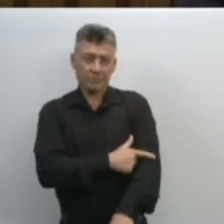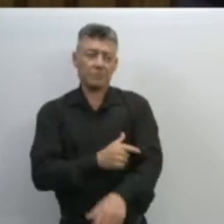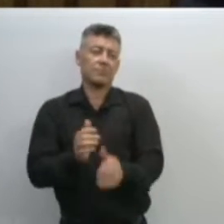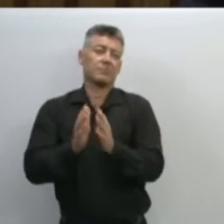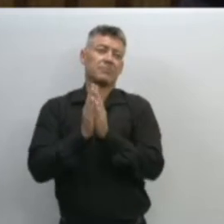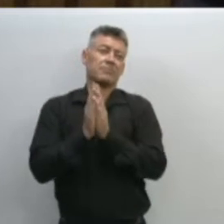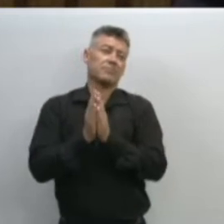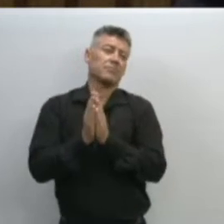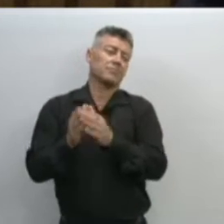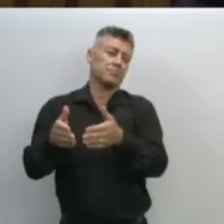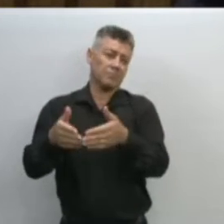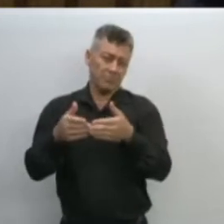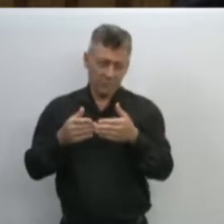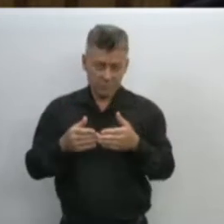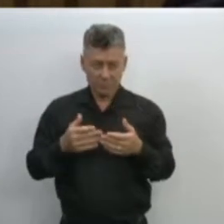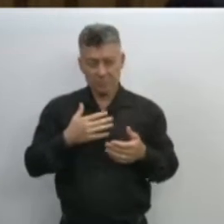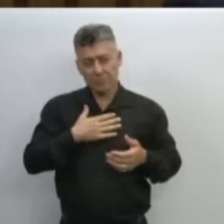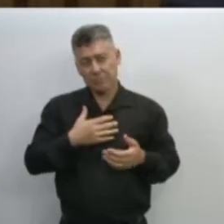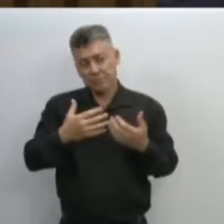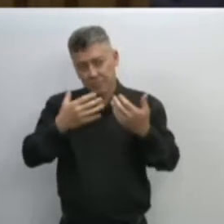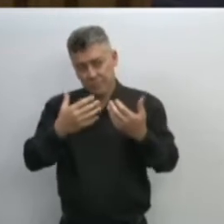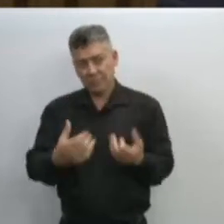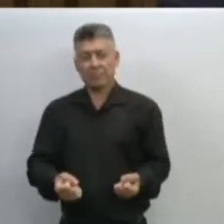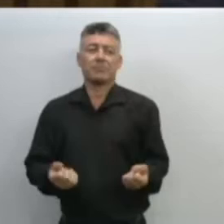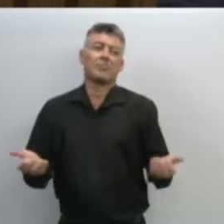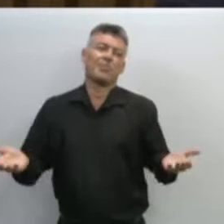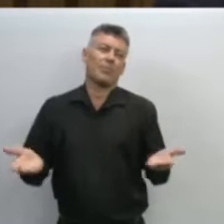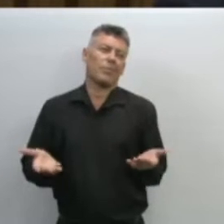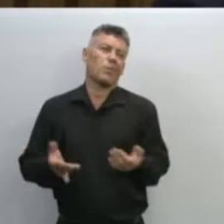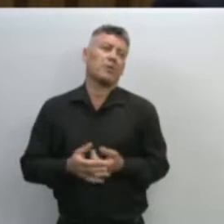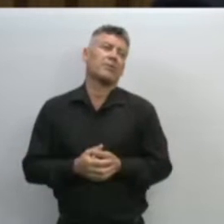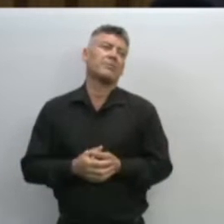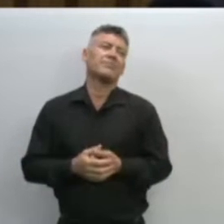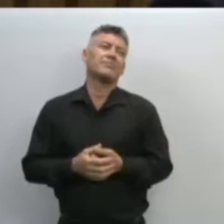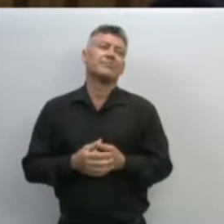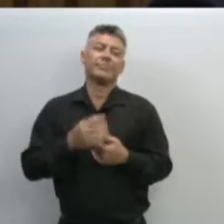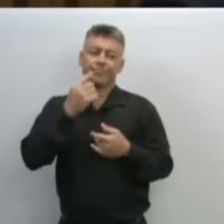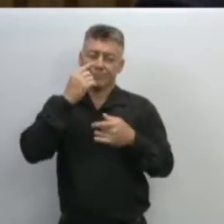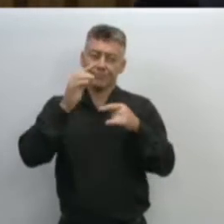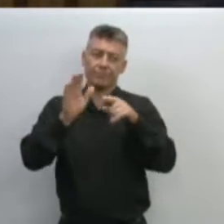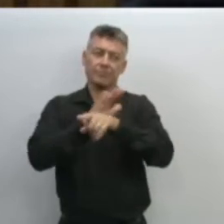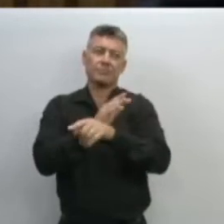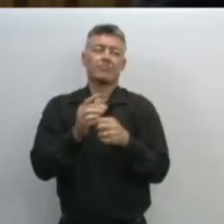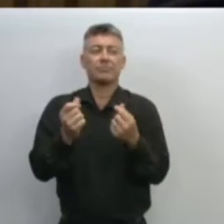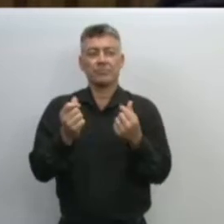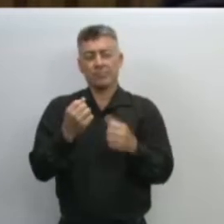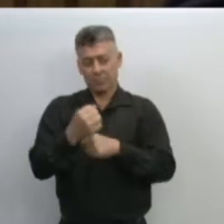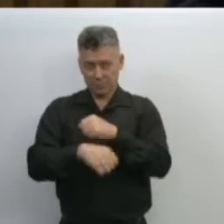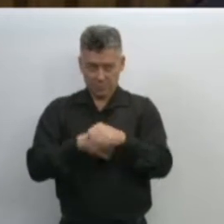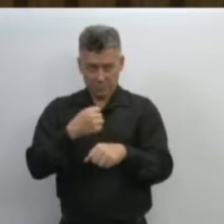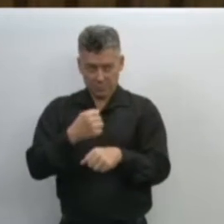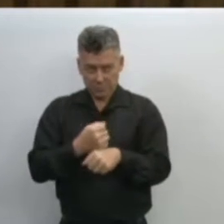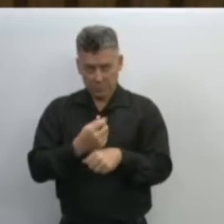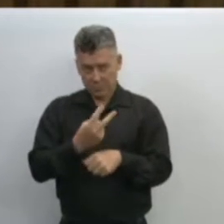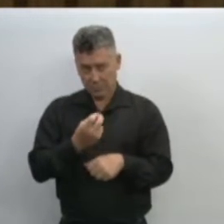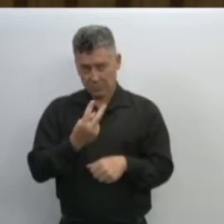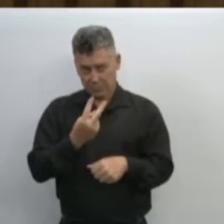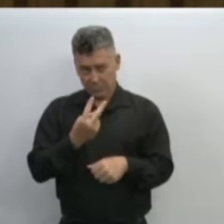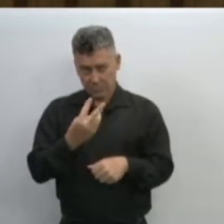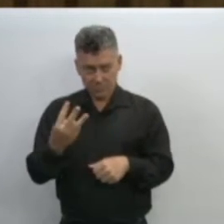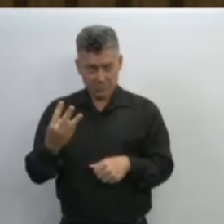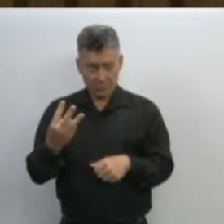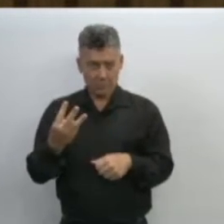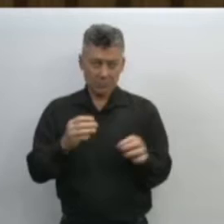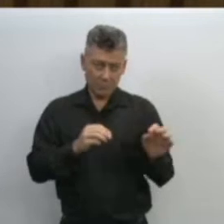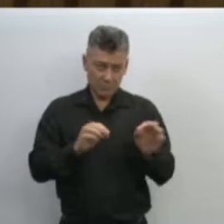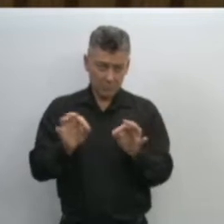apelo, que nós já de pronto acatamos e vamos agora, nessa apreciação do orçamento para 2023, vamos tentar remanejar